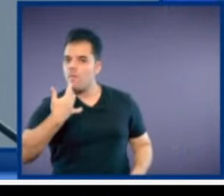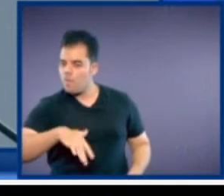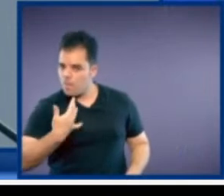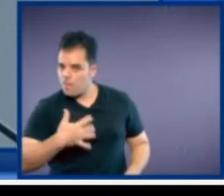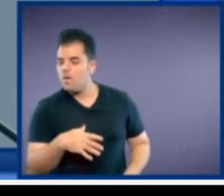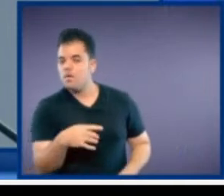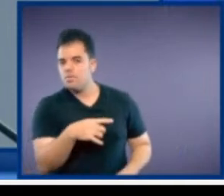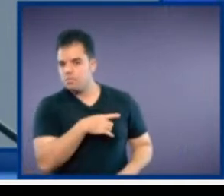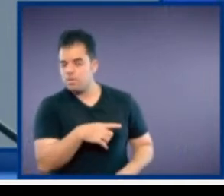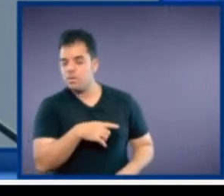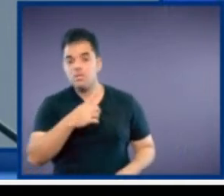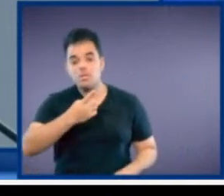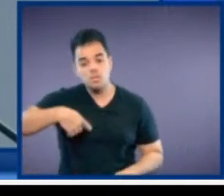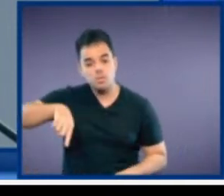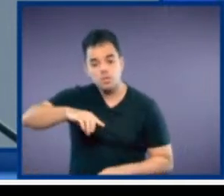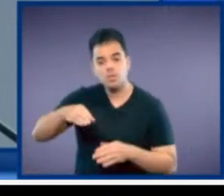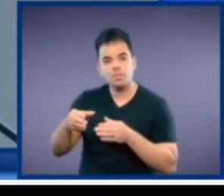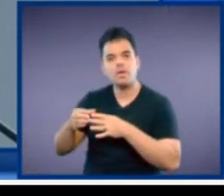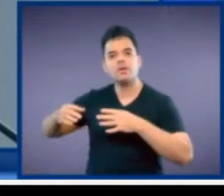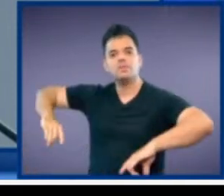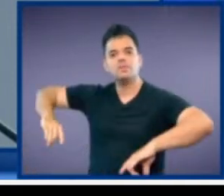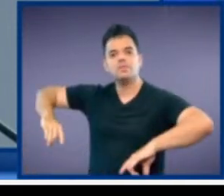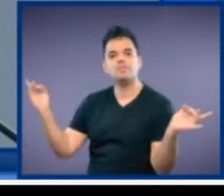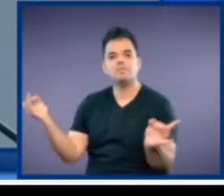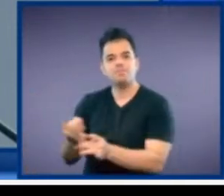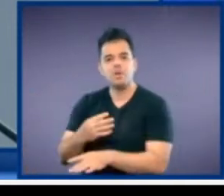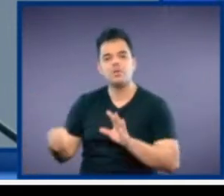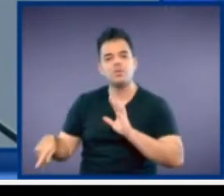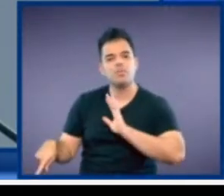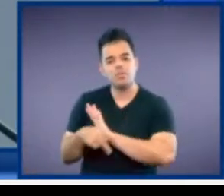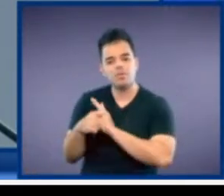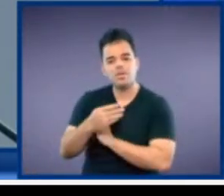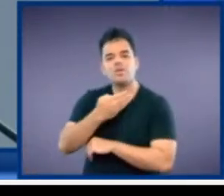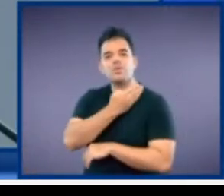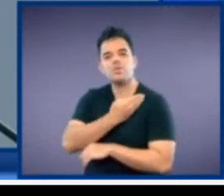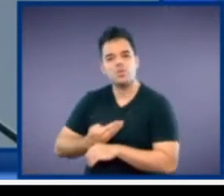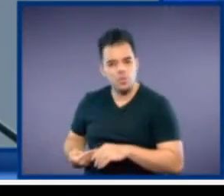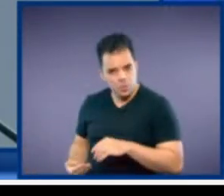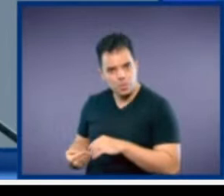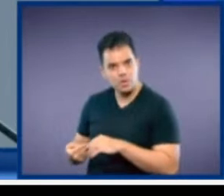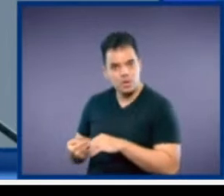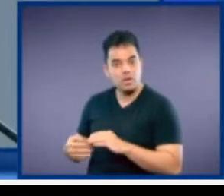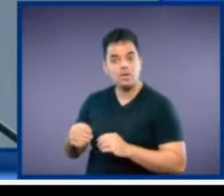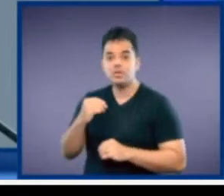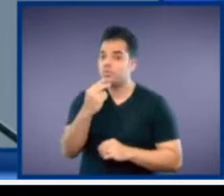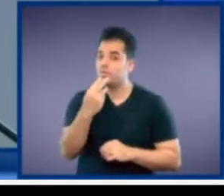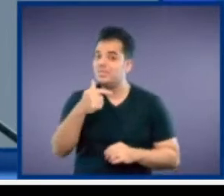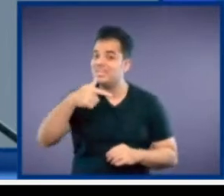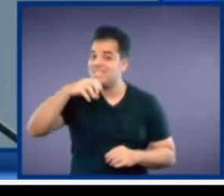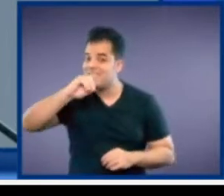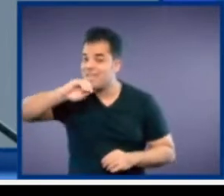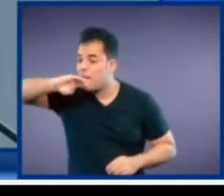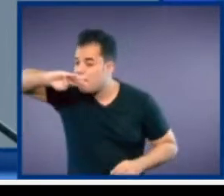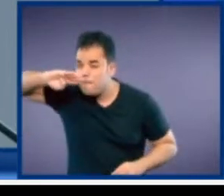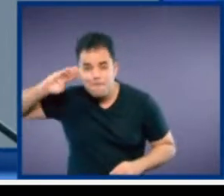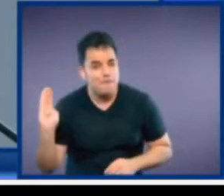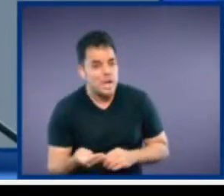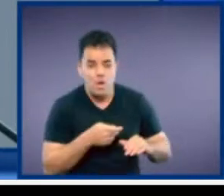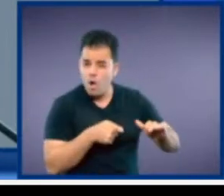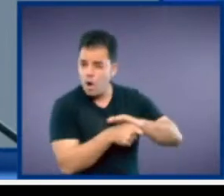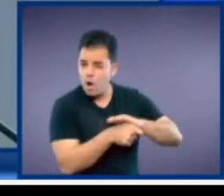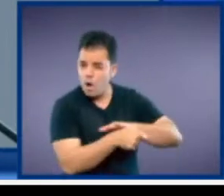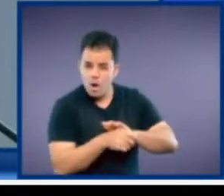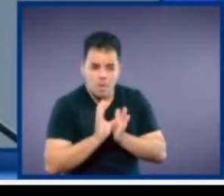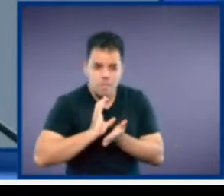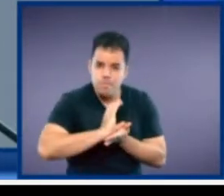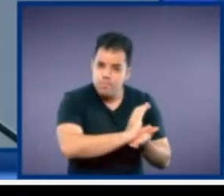E nós estamos encerrando esse primeiro governo nosso com 270 bilhões de investimentos